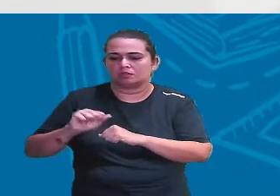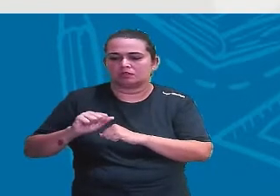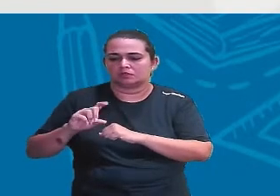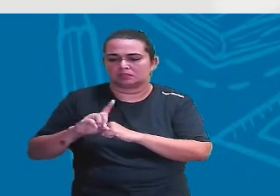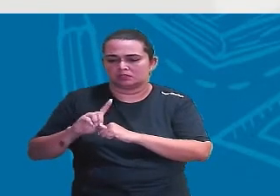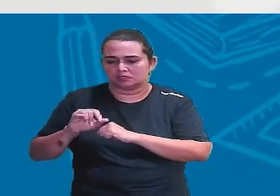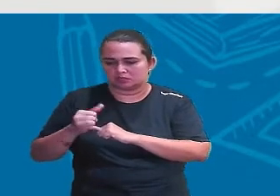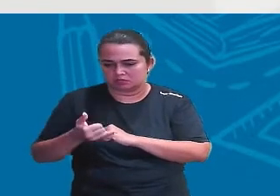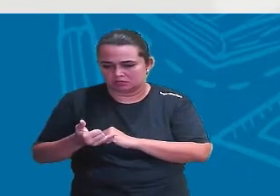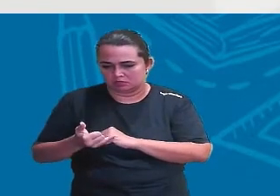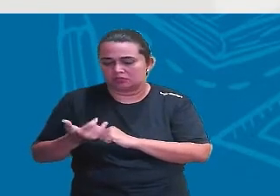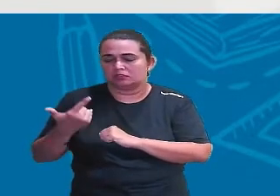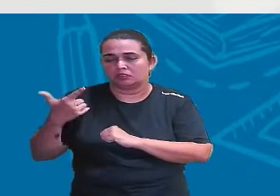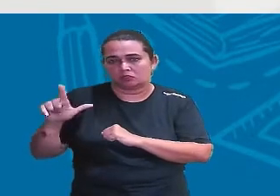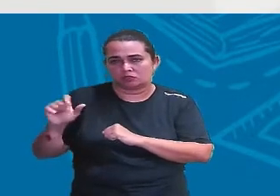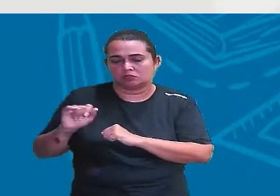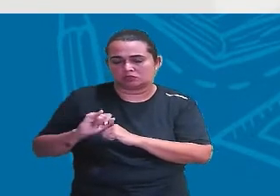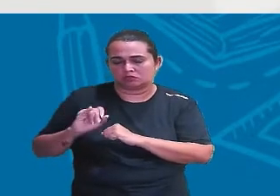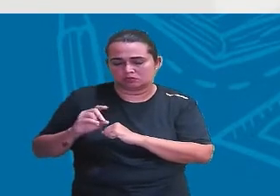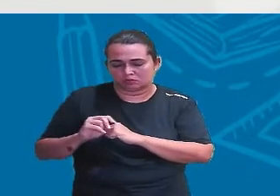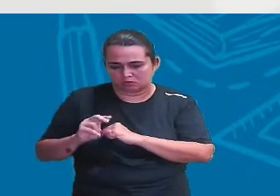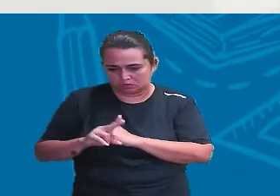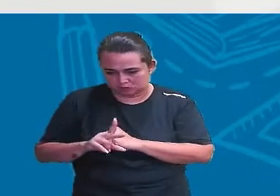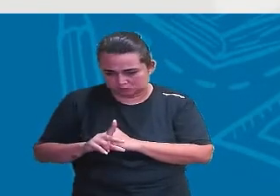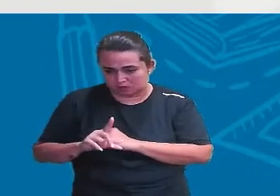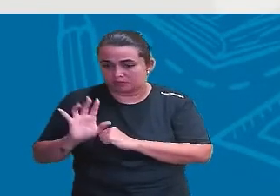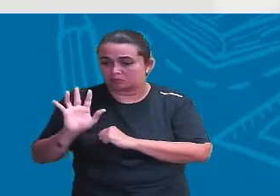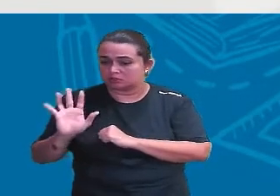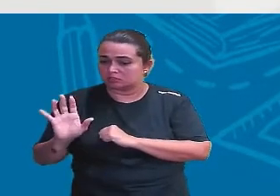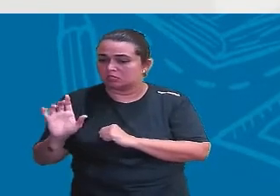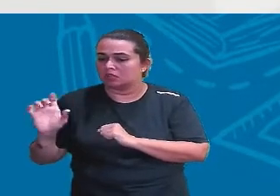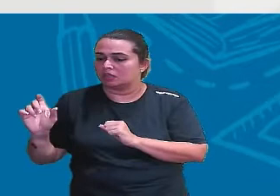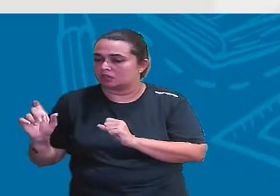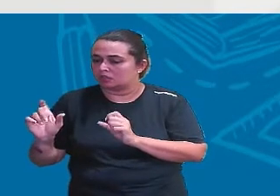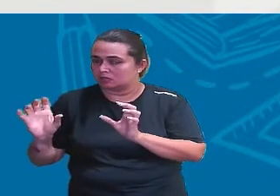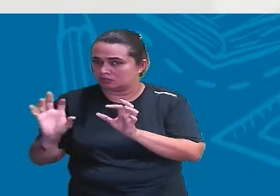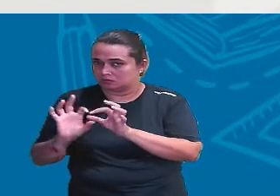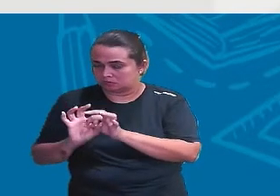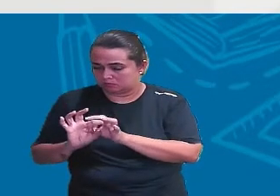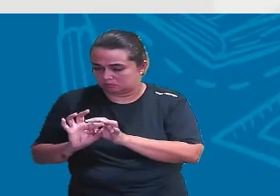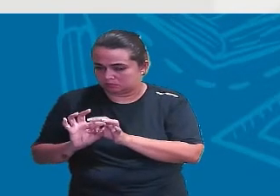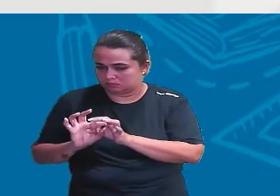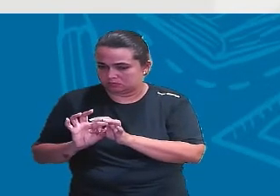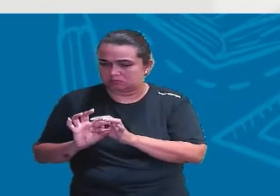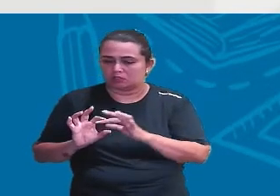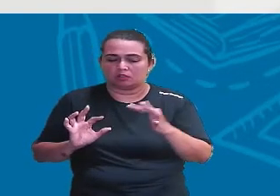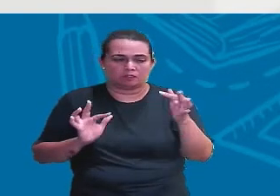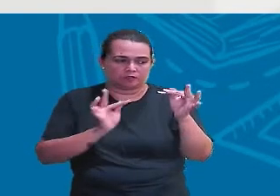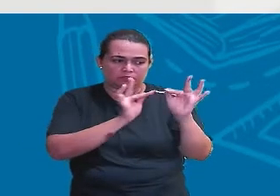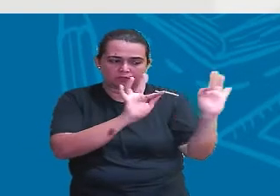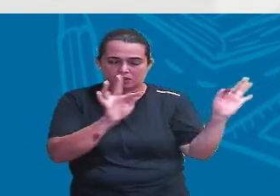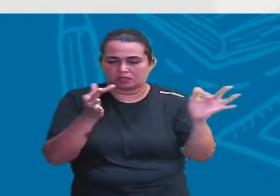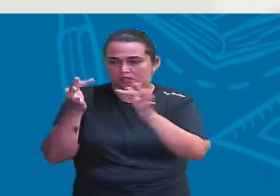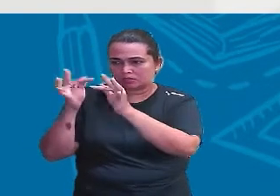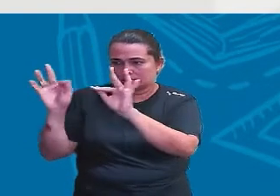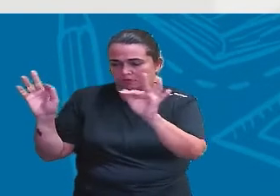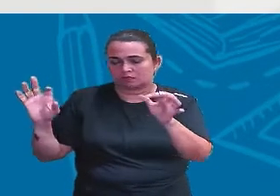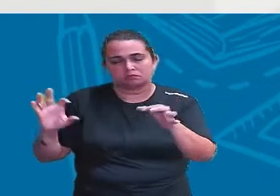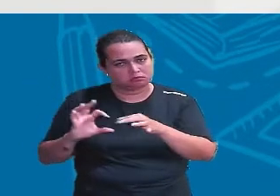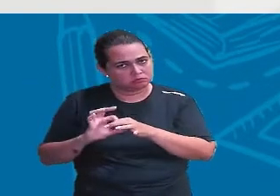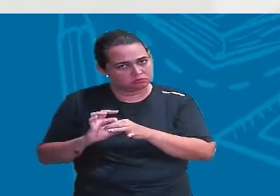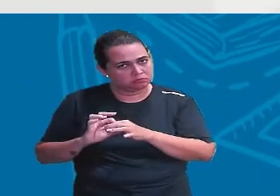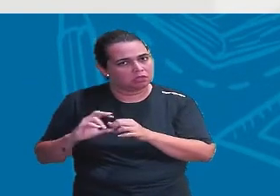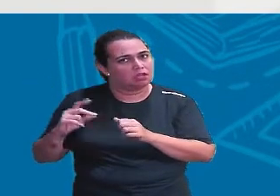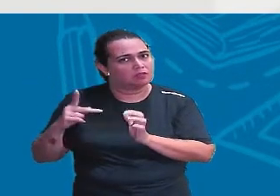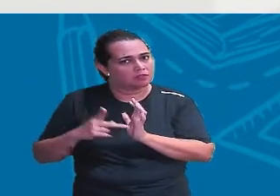conjunção conecta 2 ou mais frases ou orações. Então, essa afirmação aí é